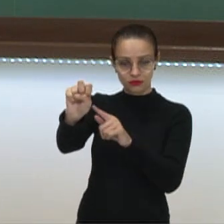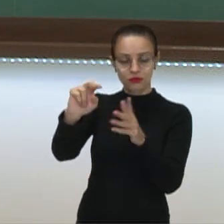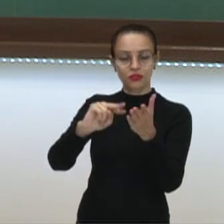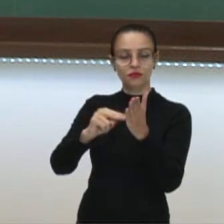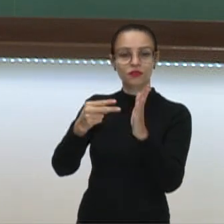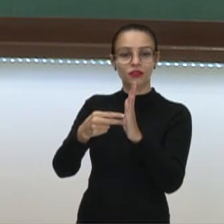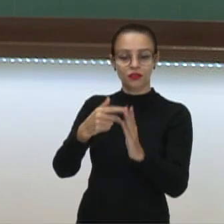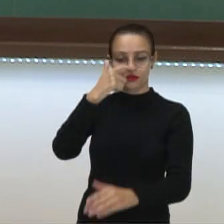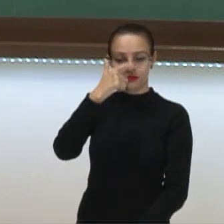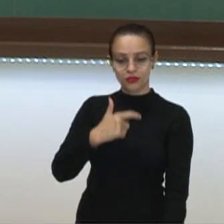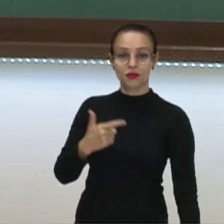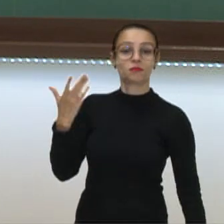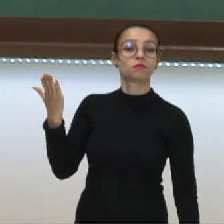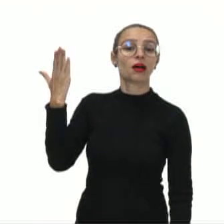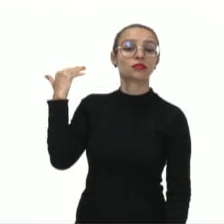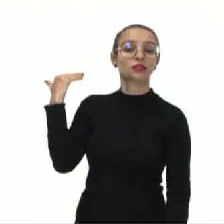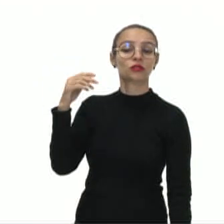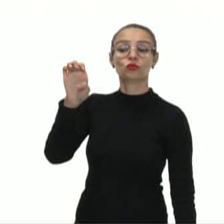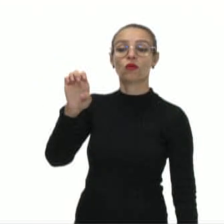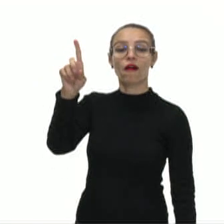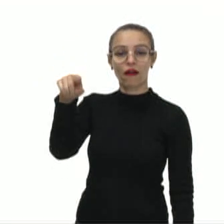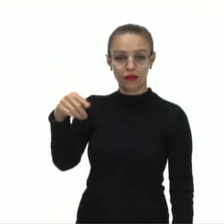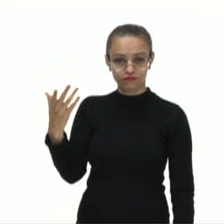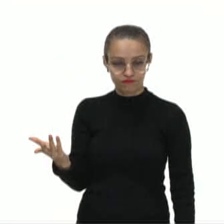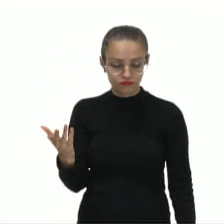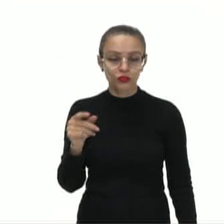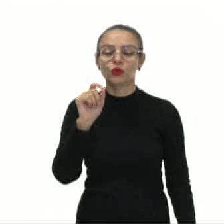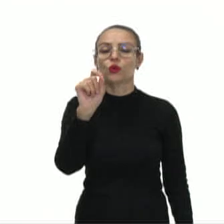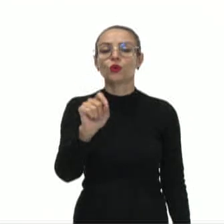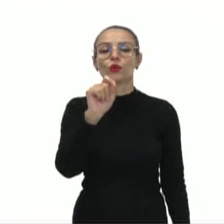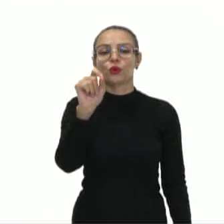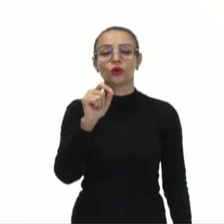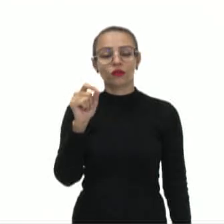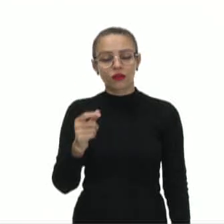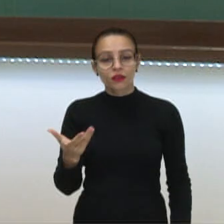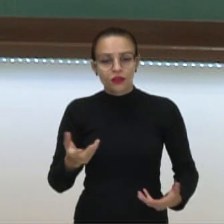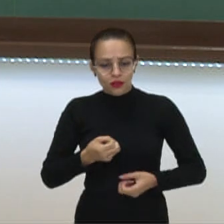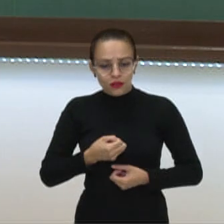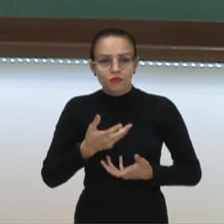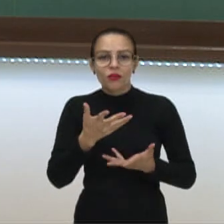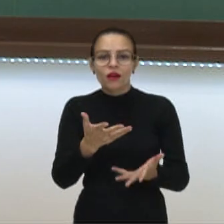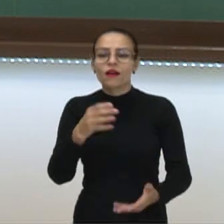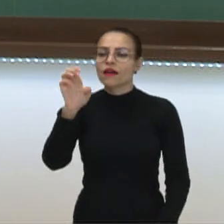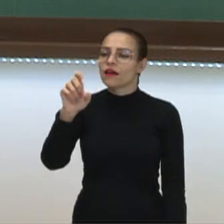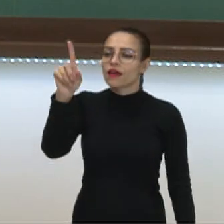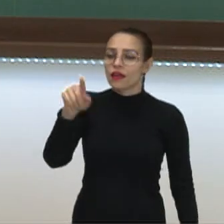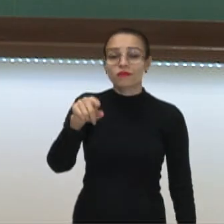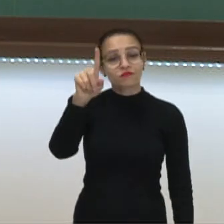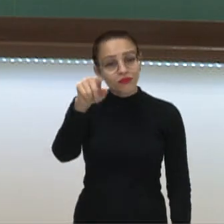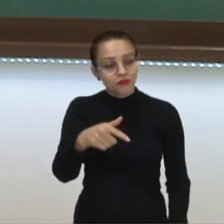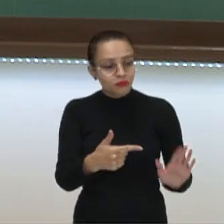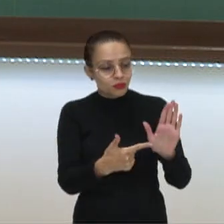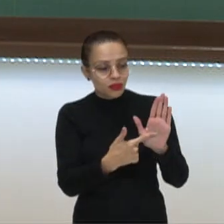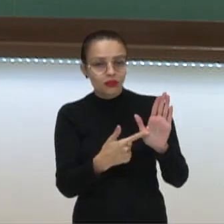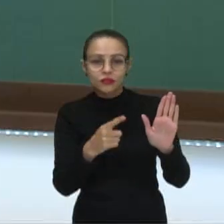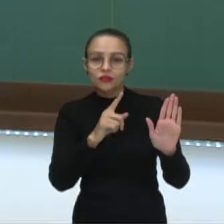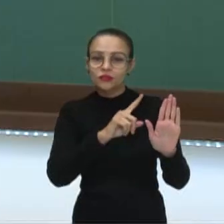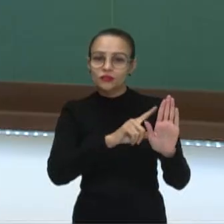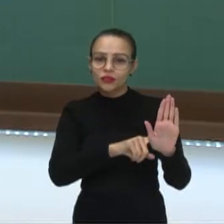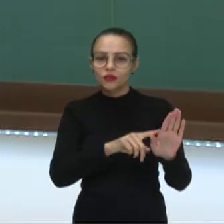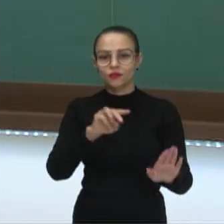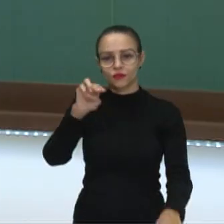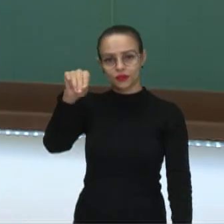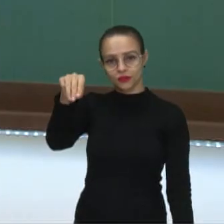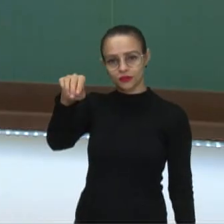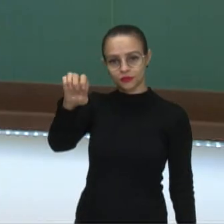é. Então, o eu lírico usa o quê? Quando eu digo que alguma coisa é. Uma metáfora, isso mesmo. Você